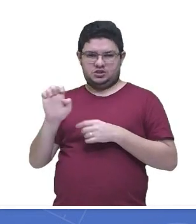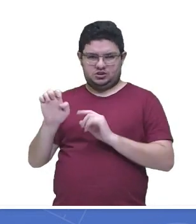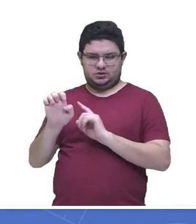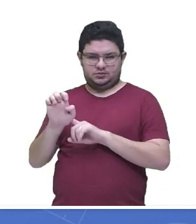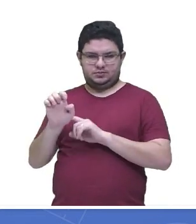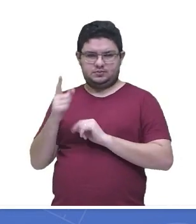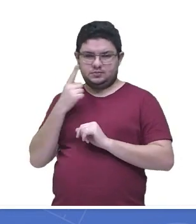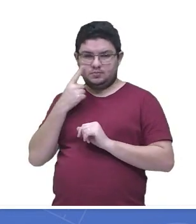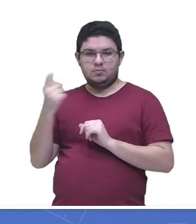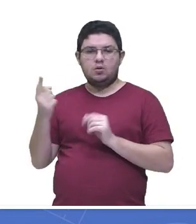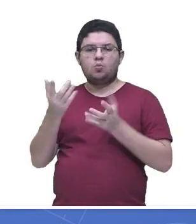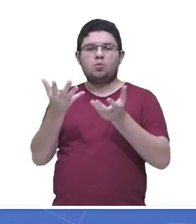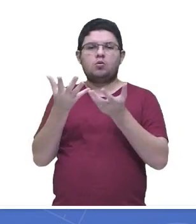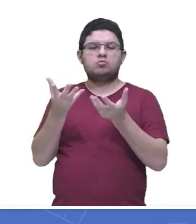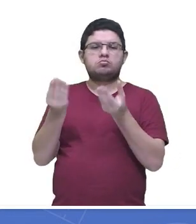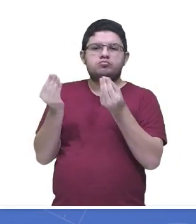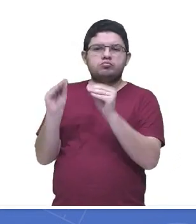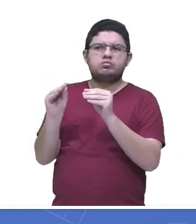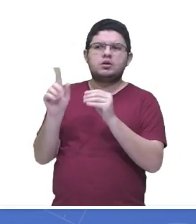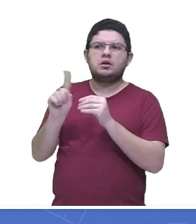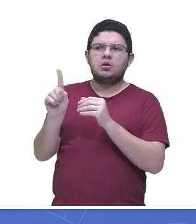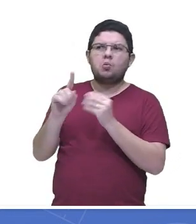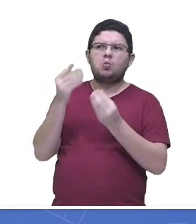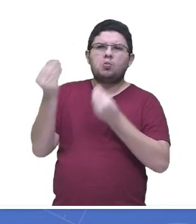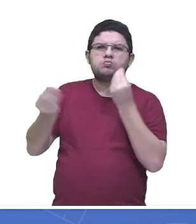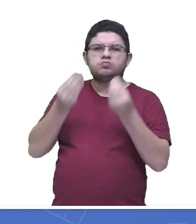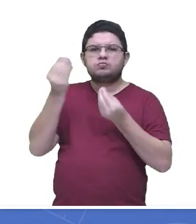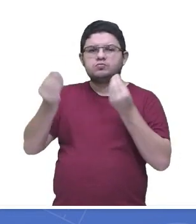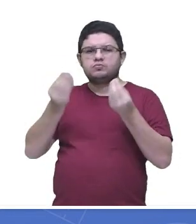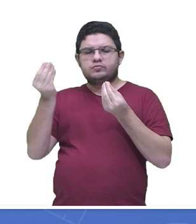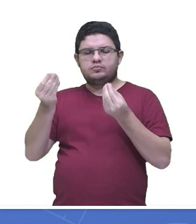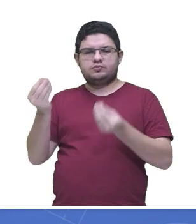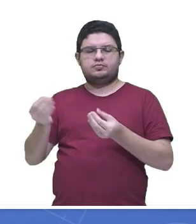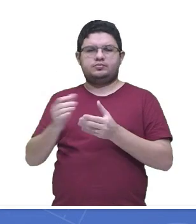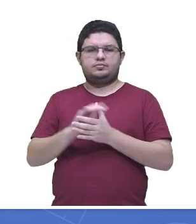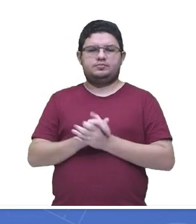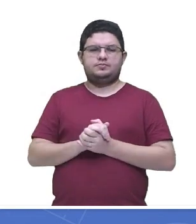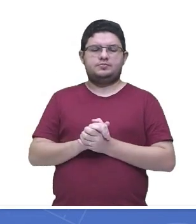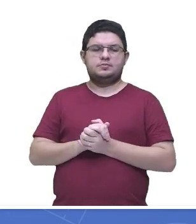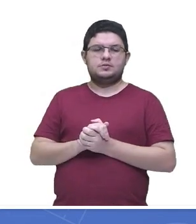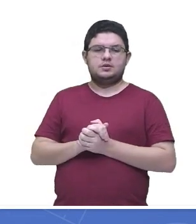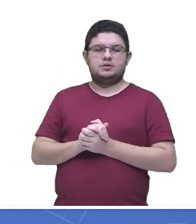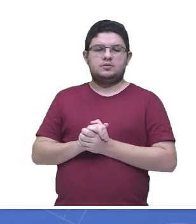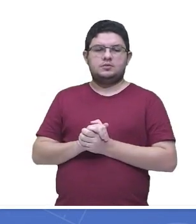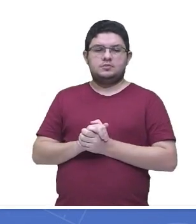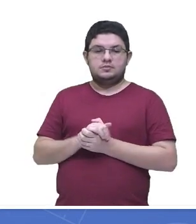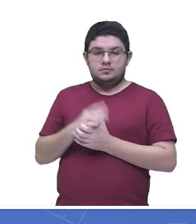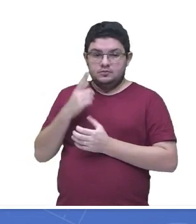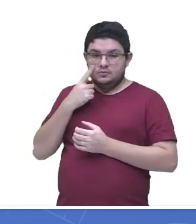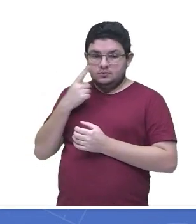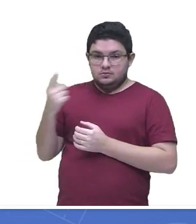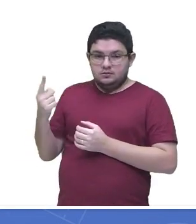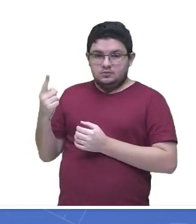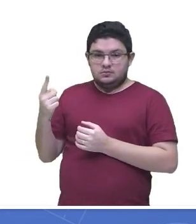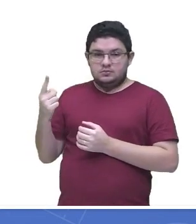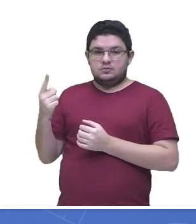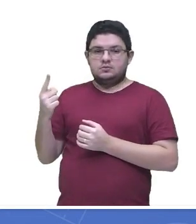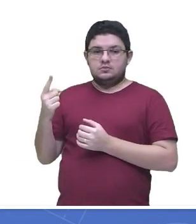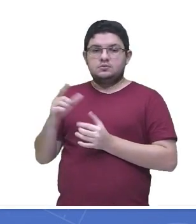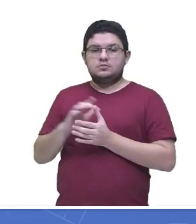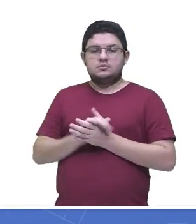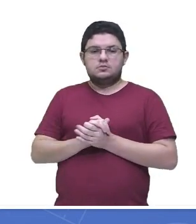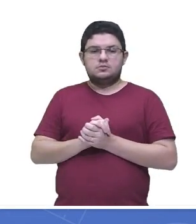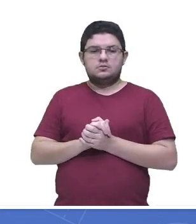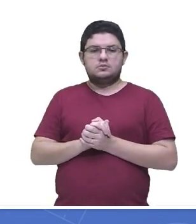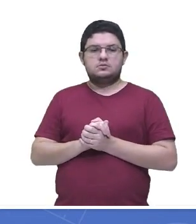estava dirigindo o carro ontem. Vejam comigo como é que fica essa oração na forma negativa. Então,